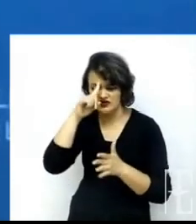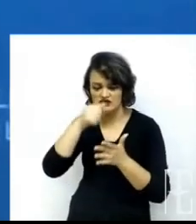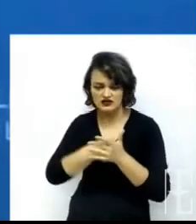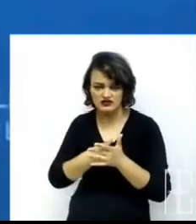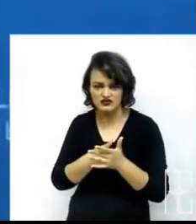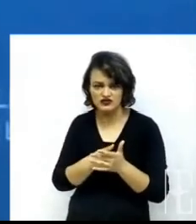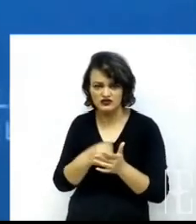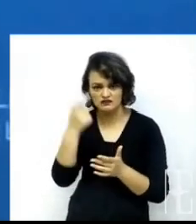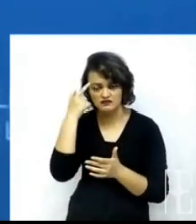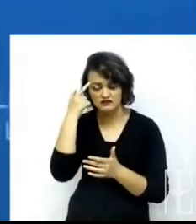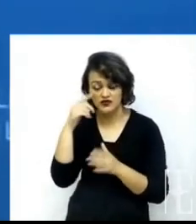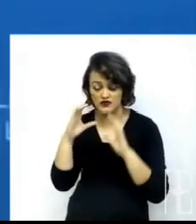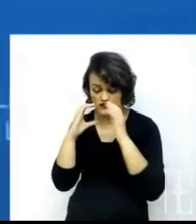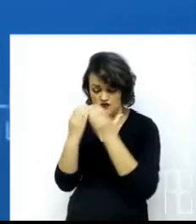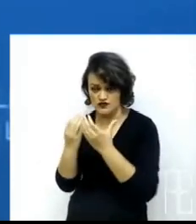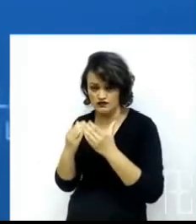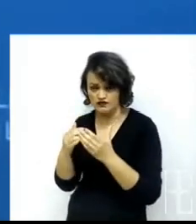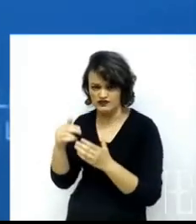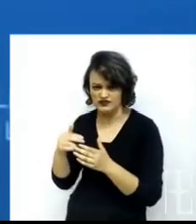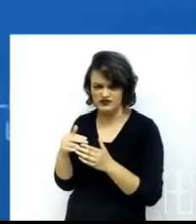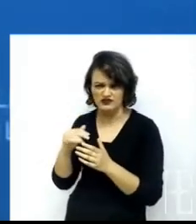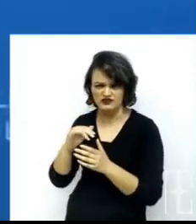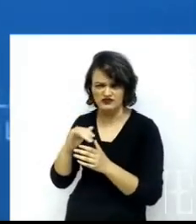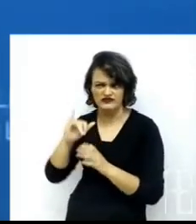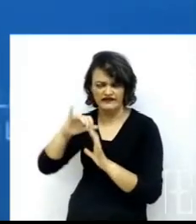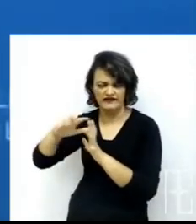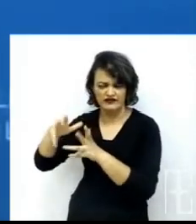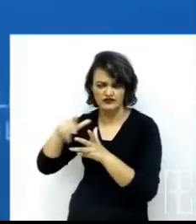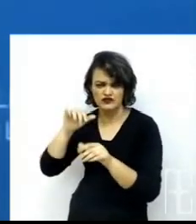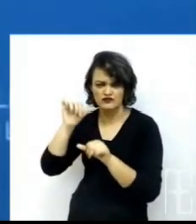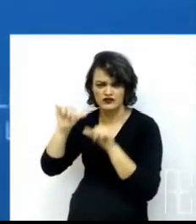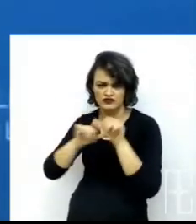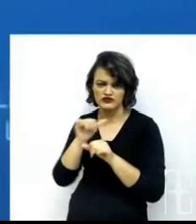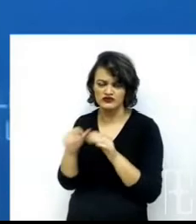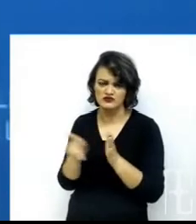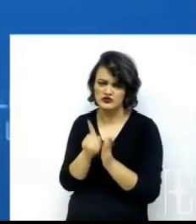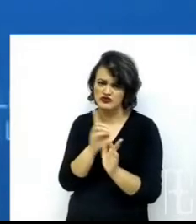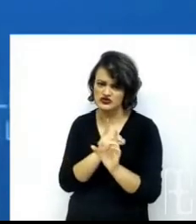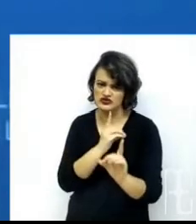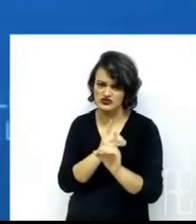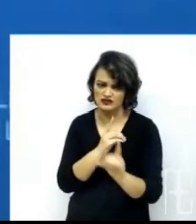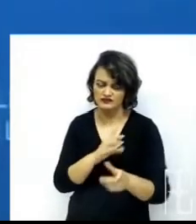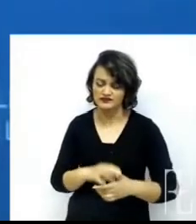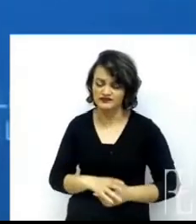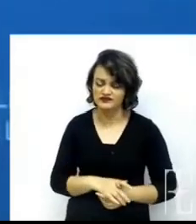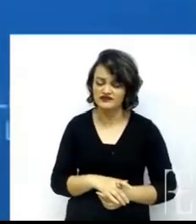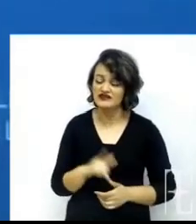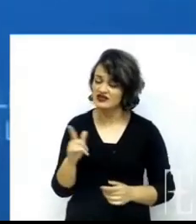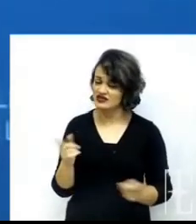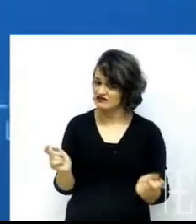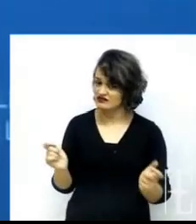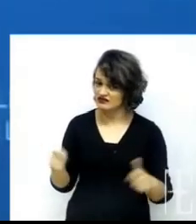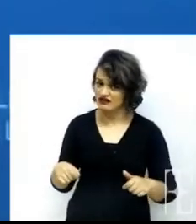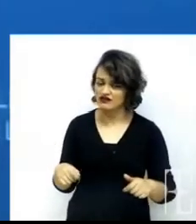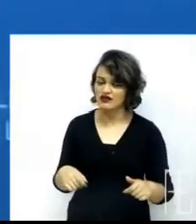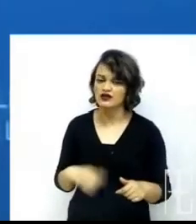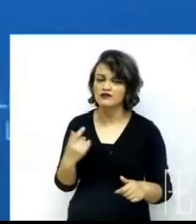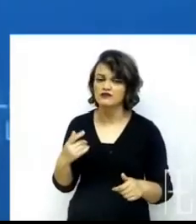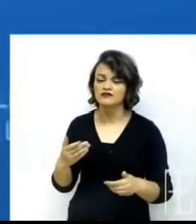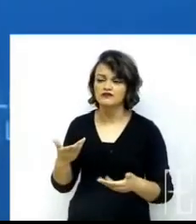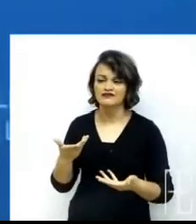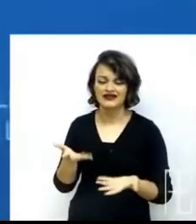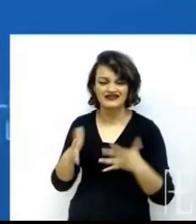no Comitê Interministerial para a Transformação Digital. Isso permitiria a